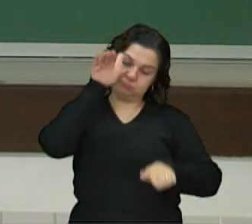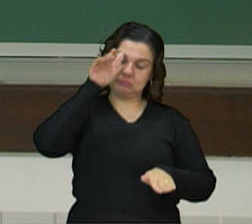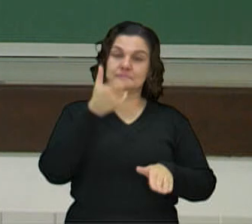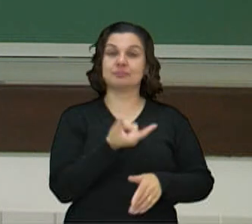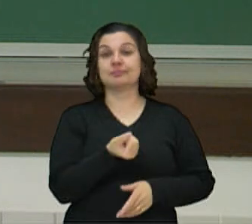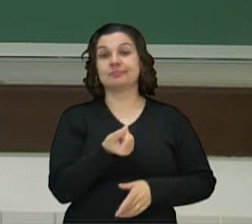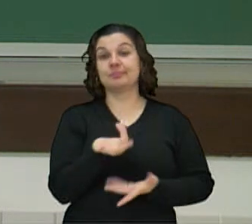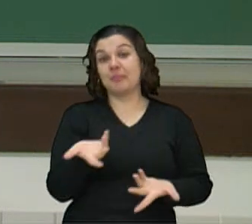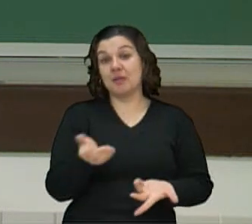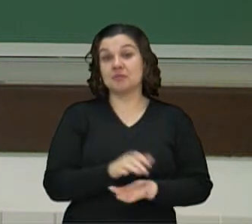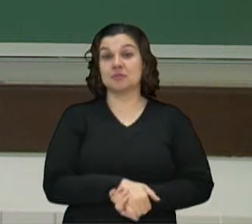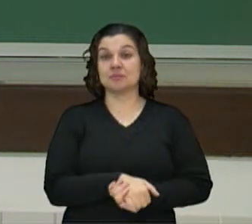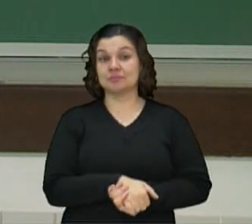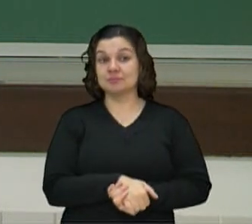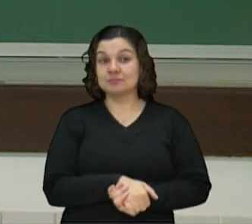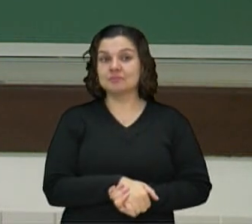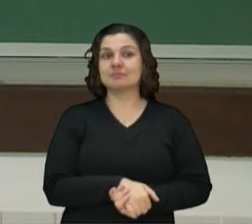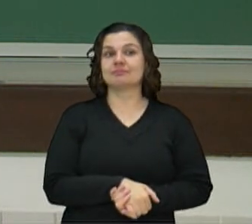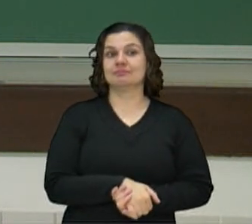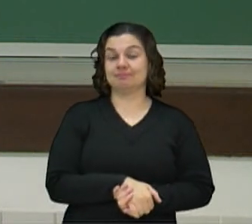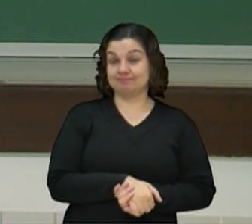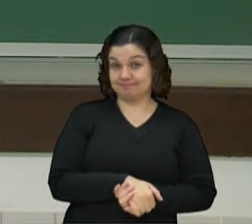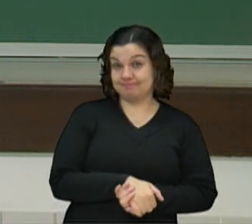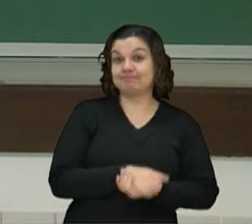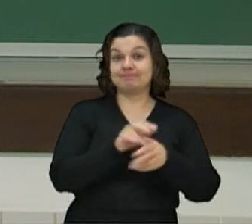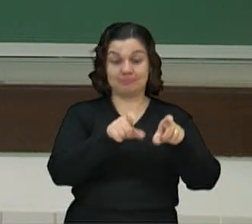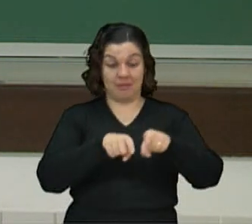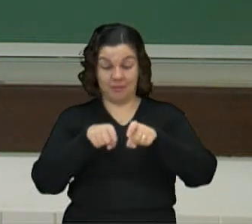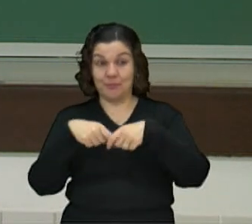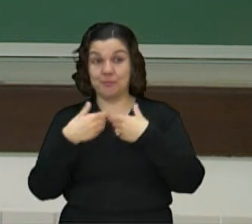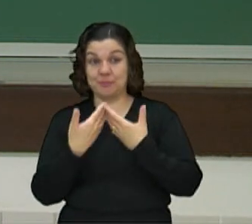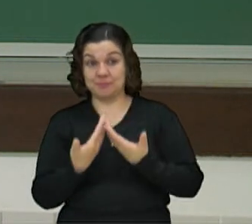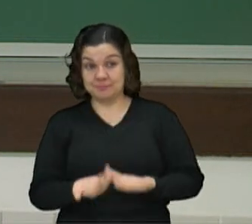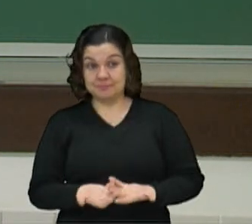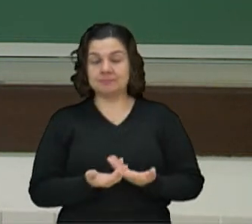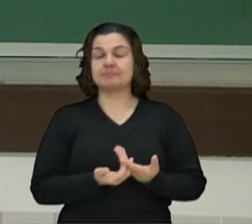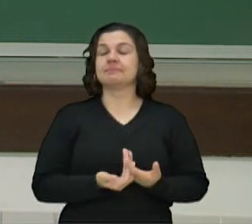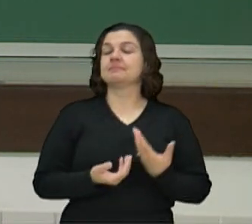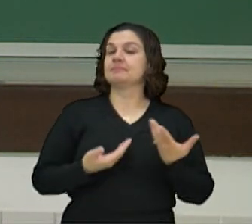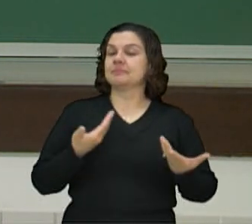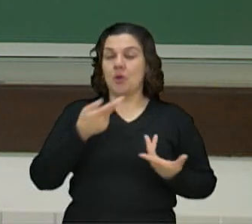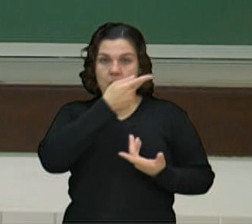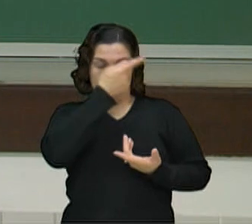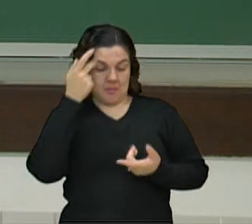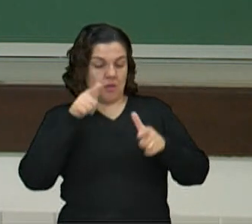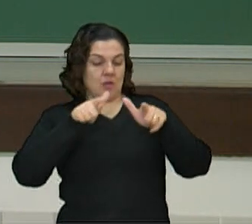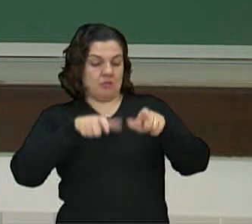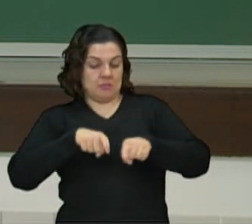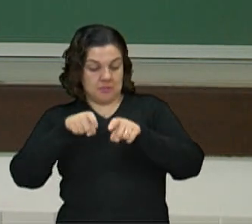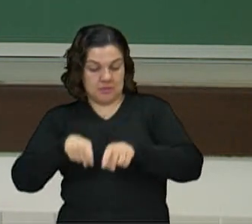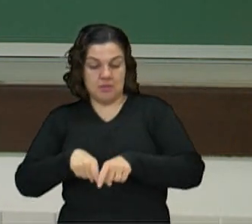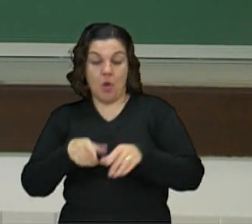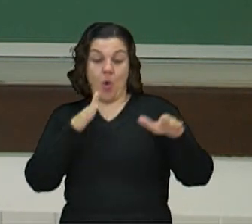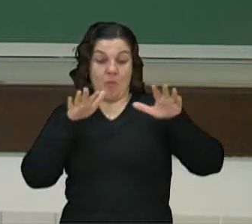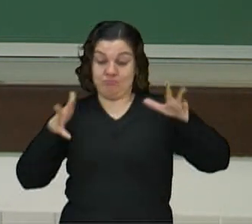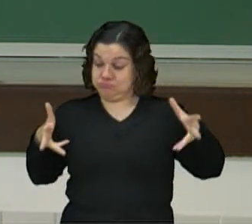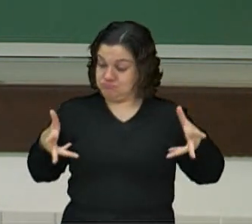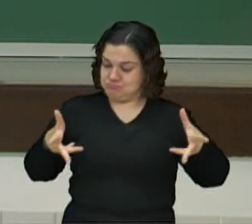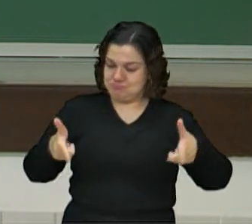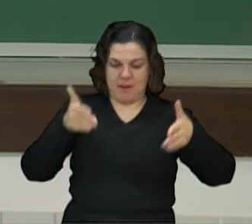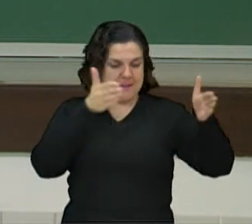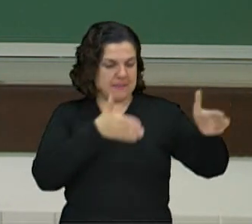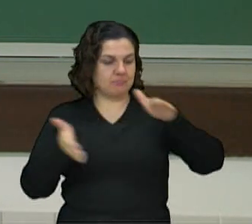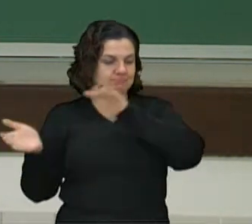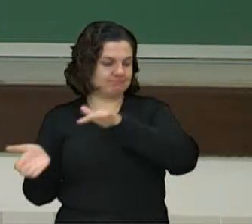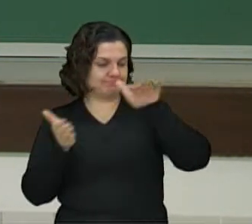causou baixa dos preços agrícolas. Então, os produtores rurais produziam muito, mas